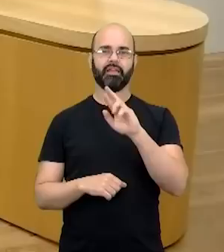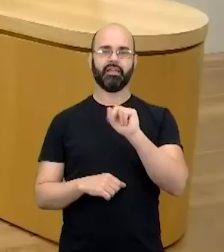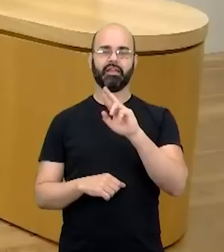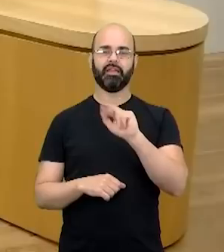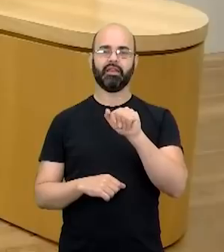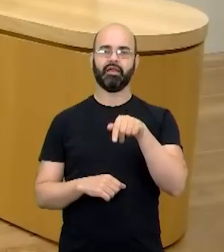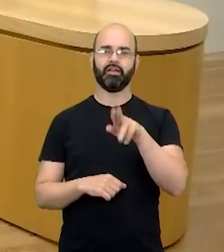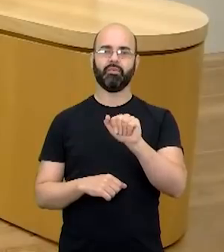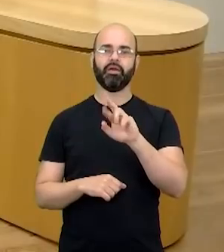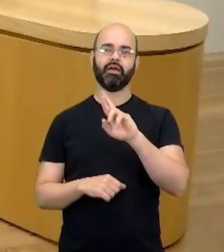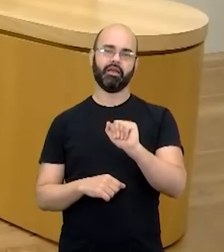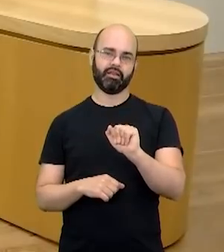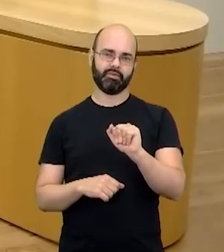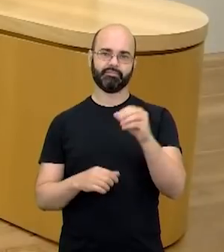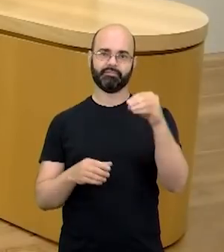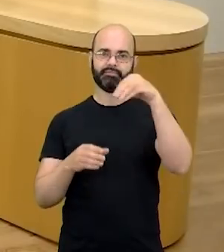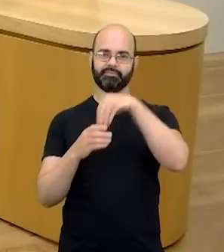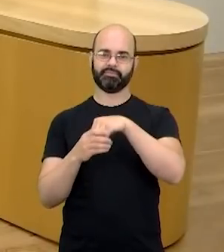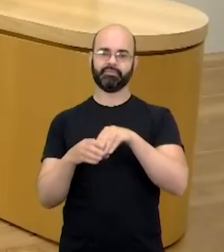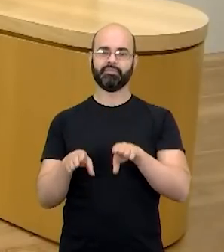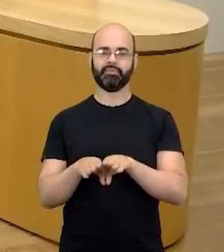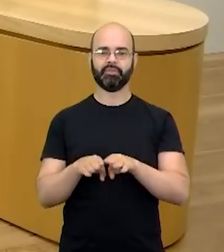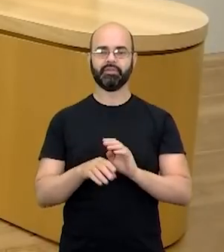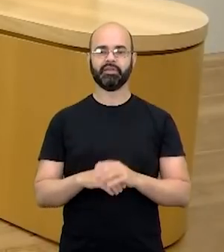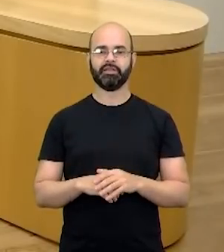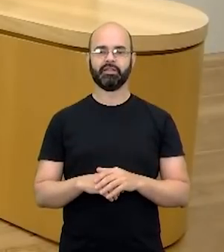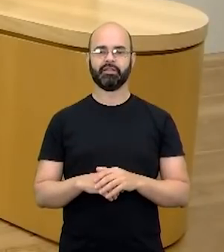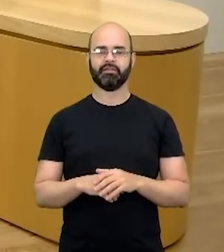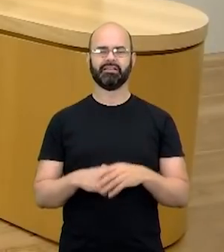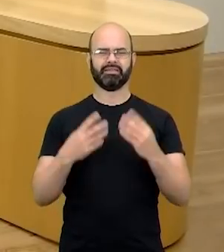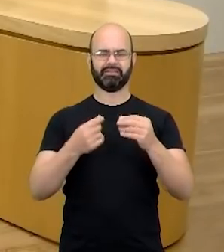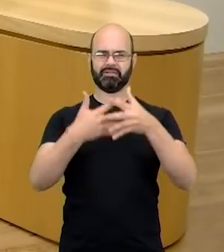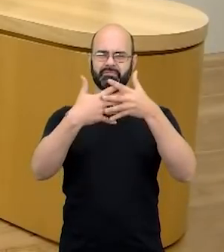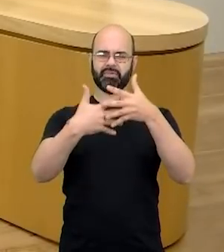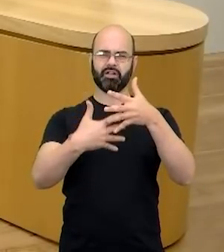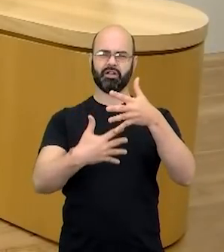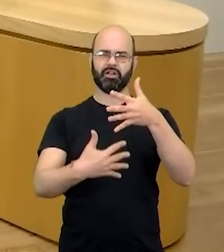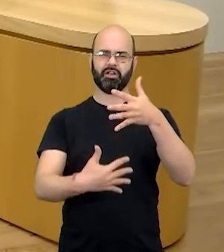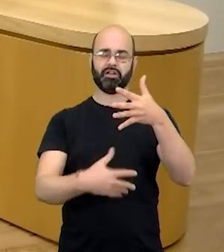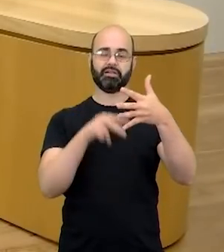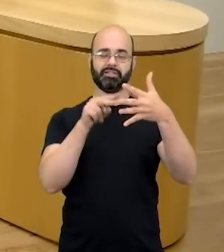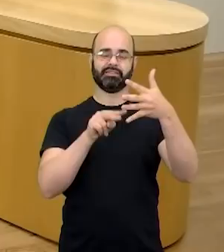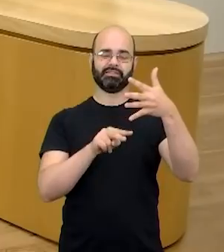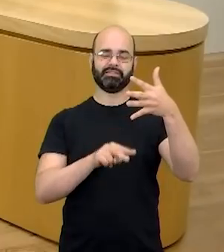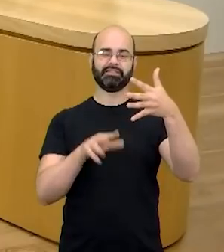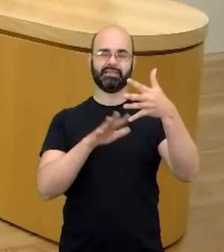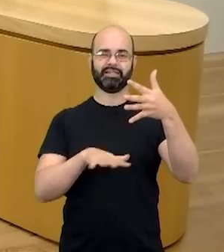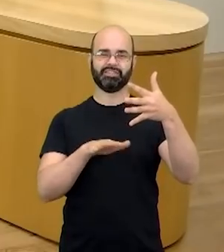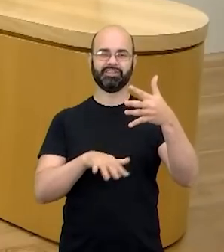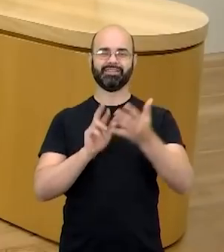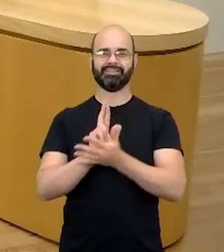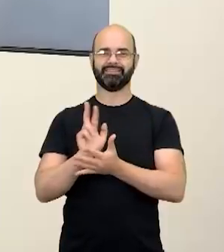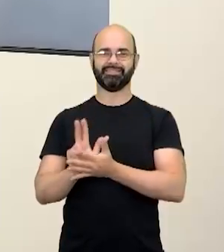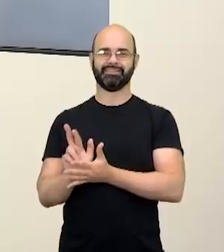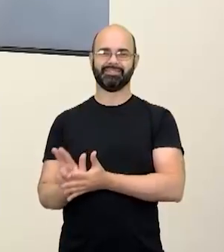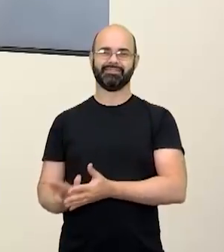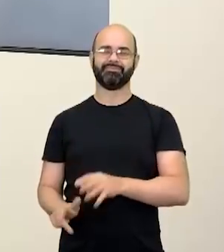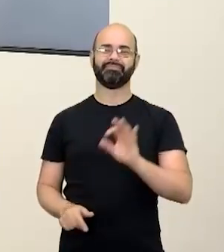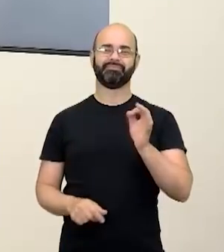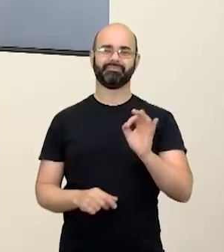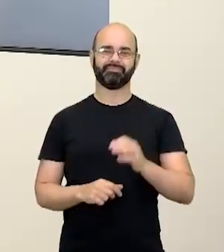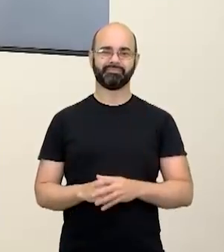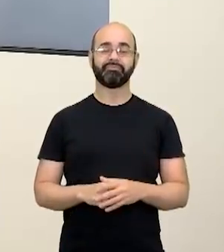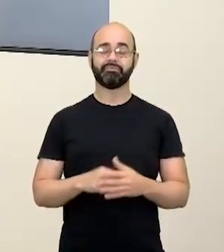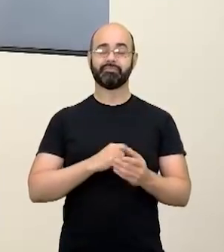a região, né? Aí que tá colocando, professora Eliana. Muitas aqui colocando as regiões, Antônio. Então, porque é mais fácil